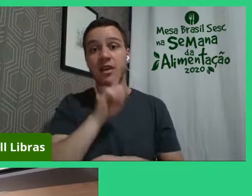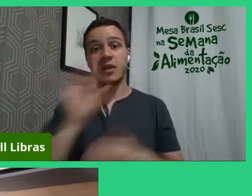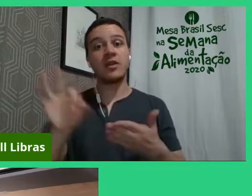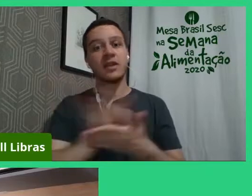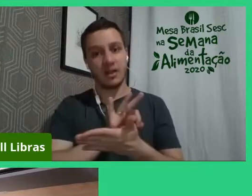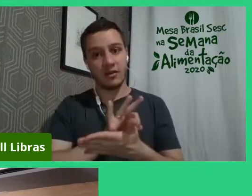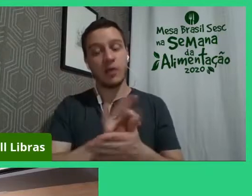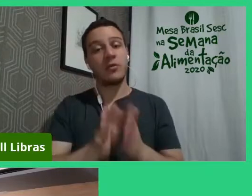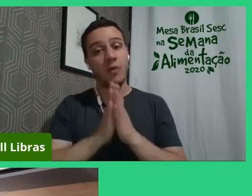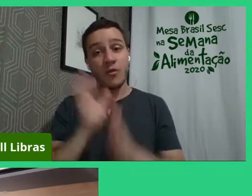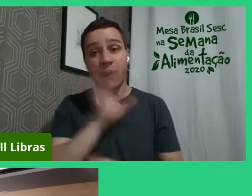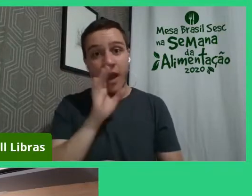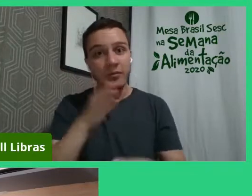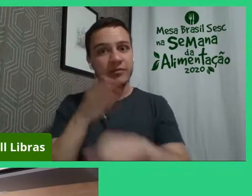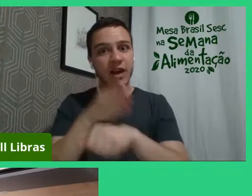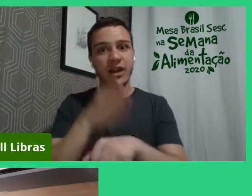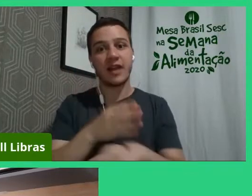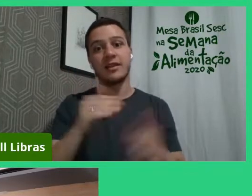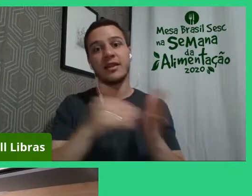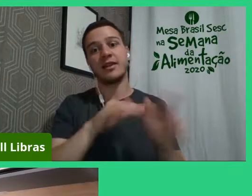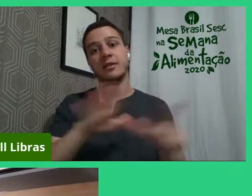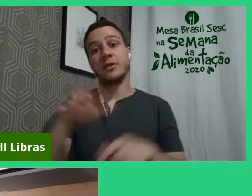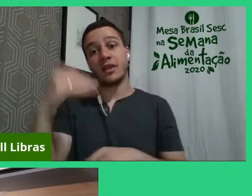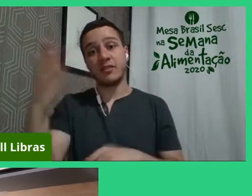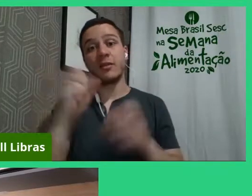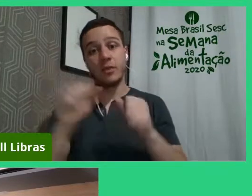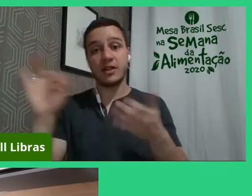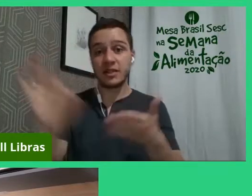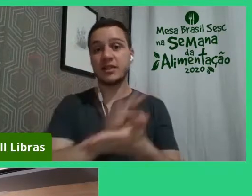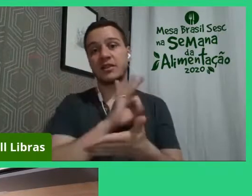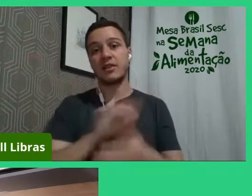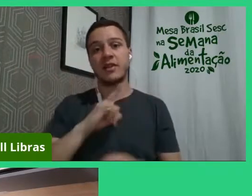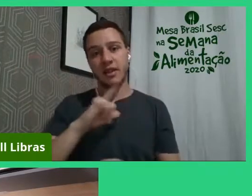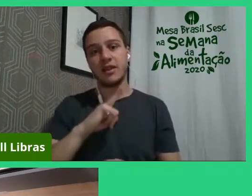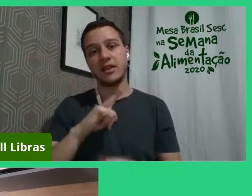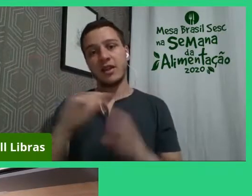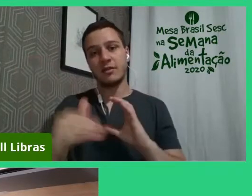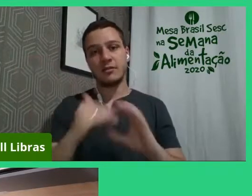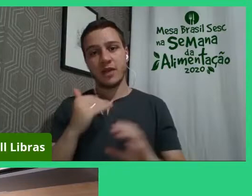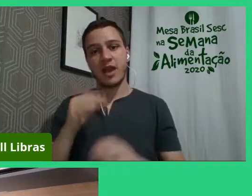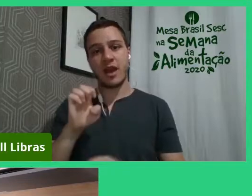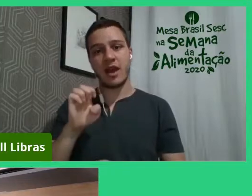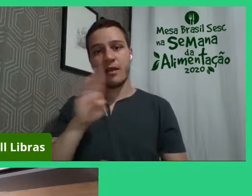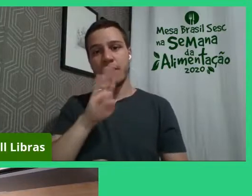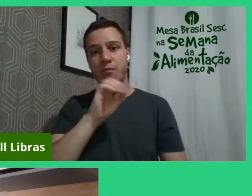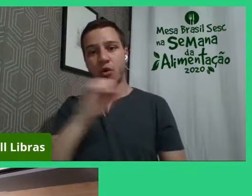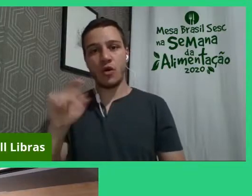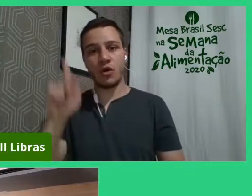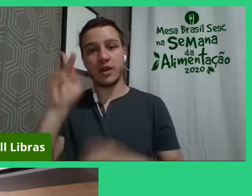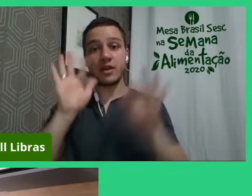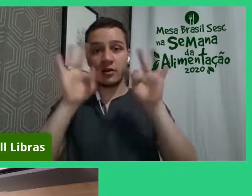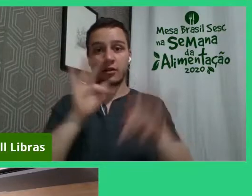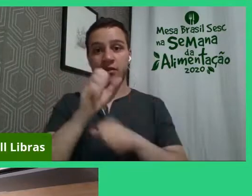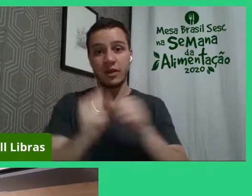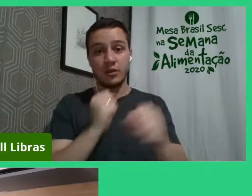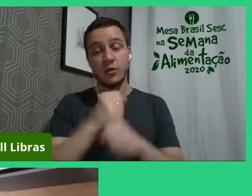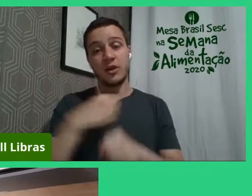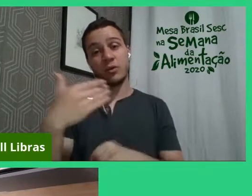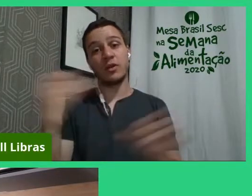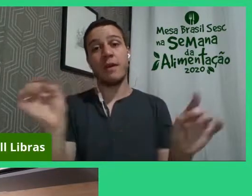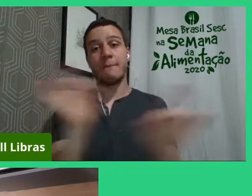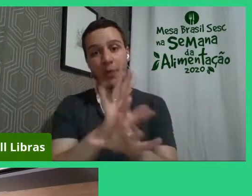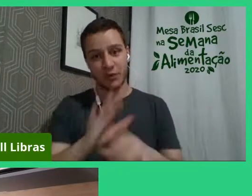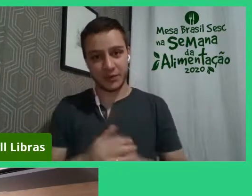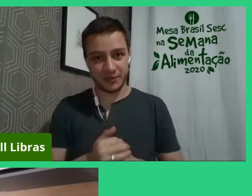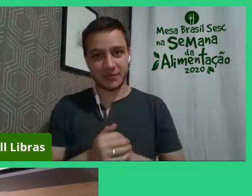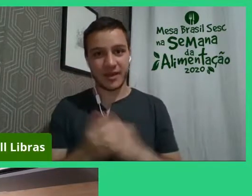se inscrever, e aí vai receber também o seu e-book no final do ano, quando tiver tudo pronto. Mas também mande a